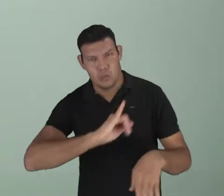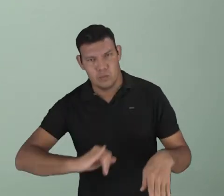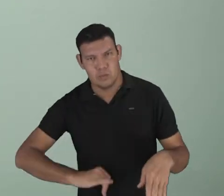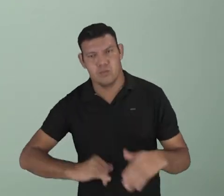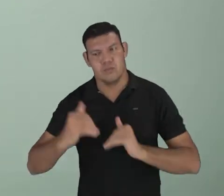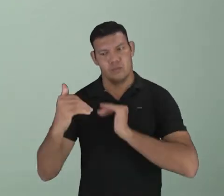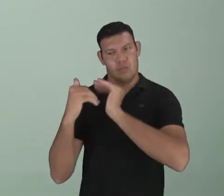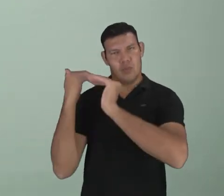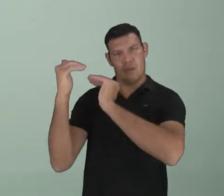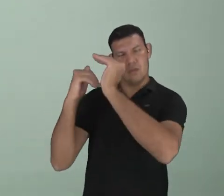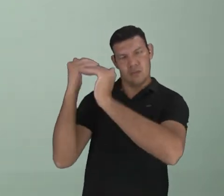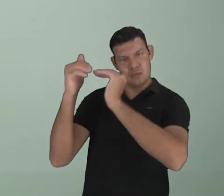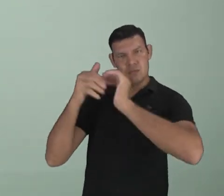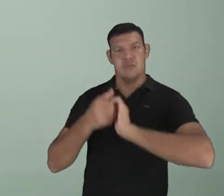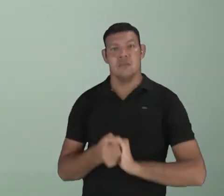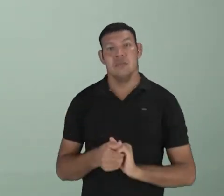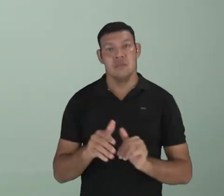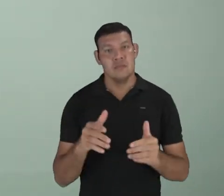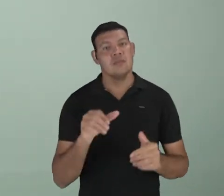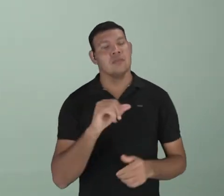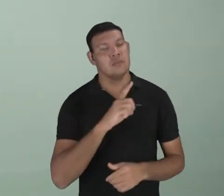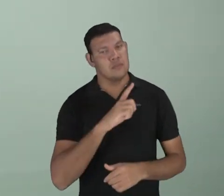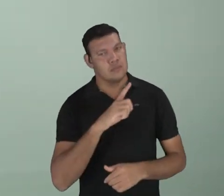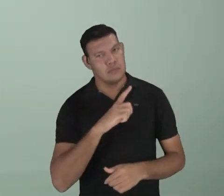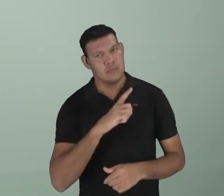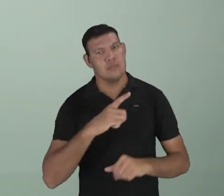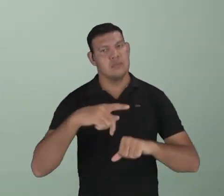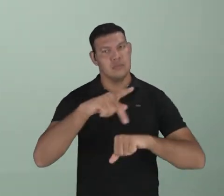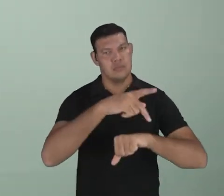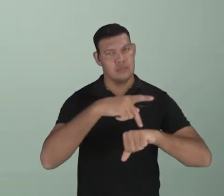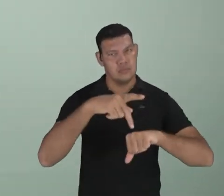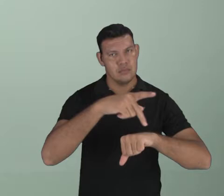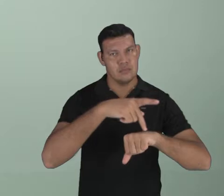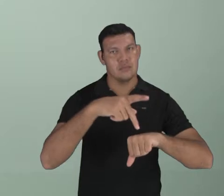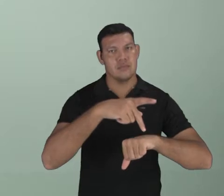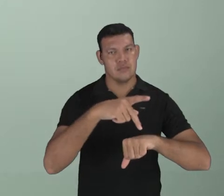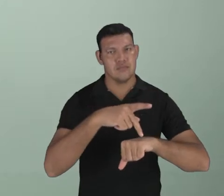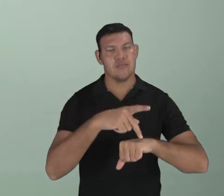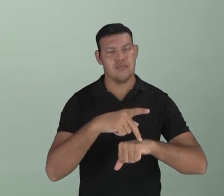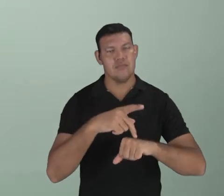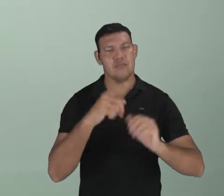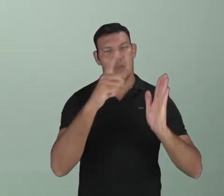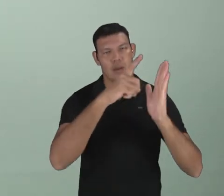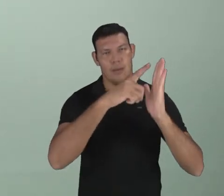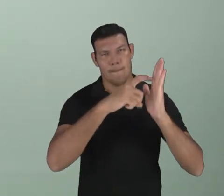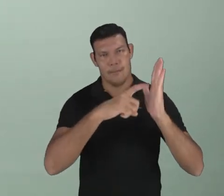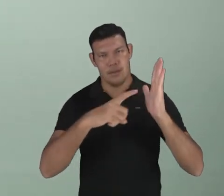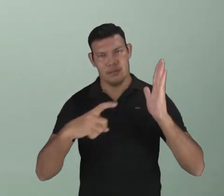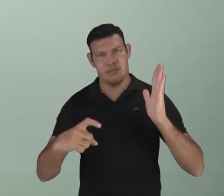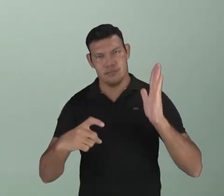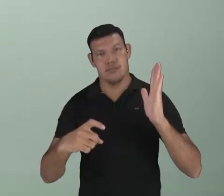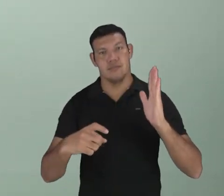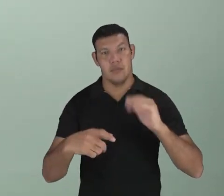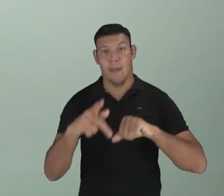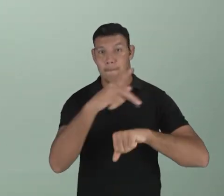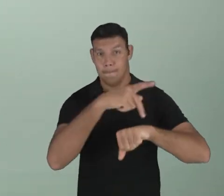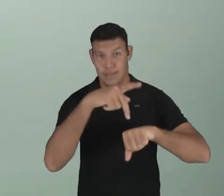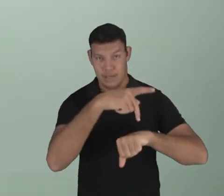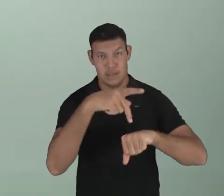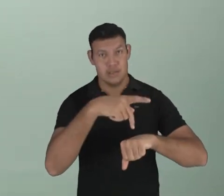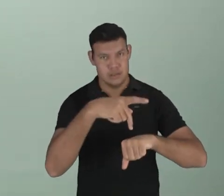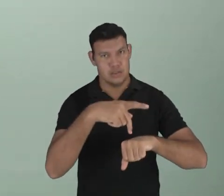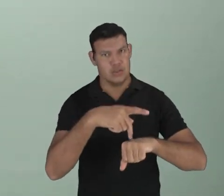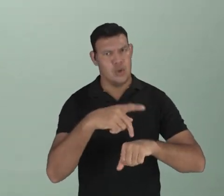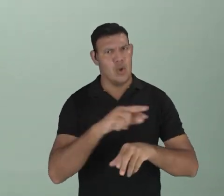que se desenvolve naquela região. A gente tem aí um país, né, com um PIB bem pequeno, tá? Países com um PIB